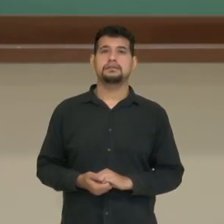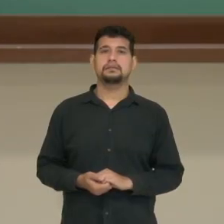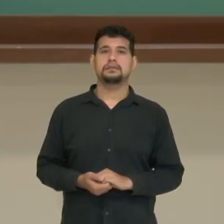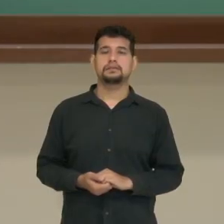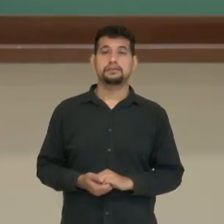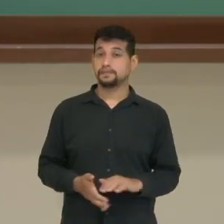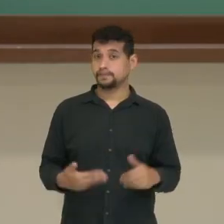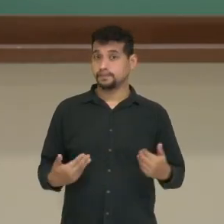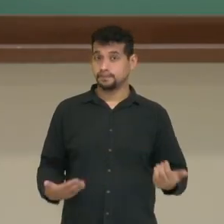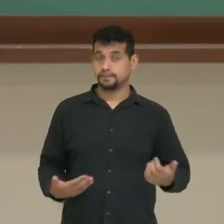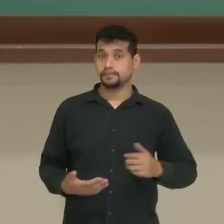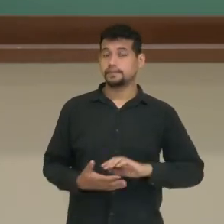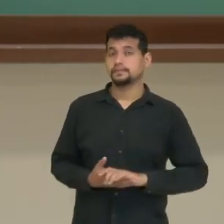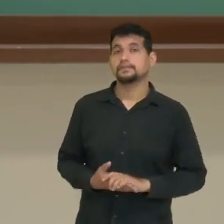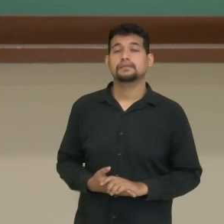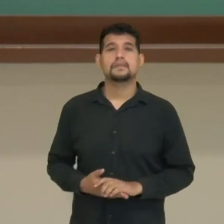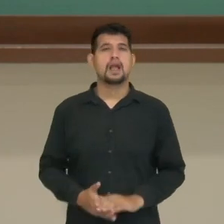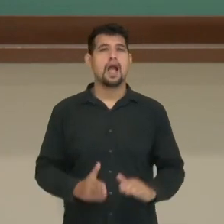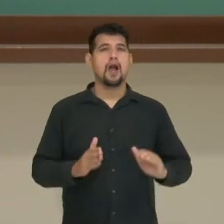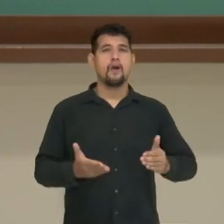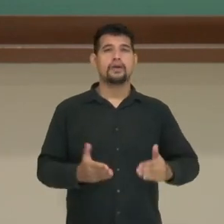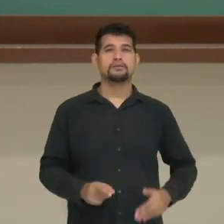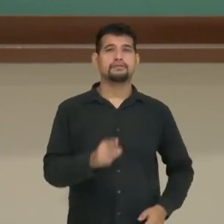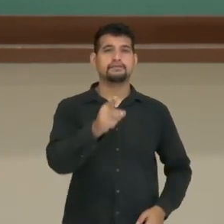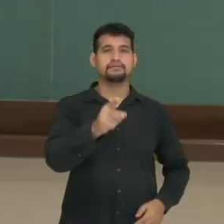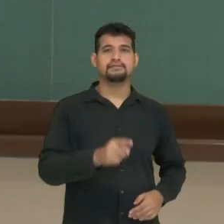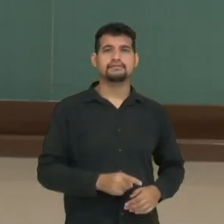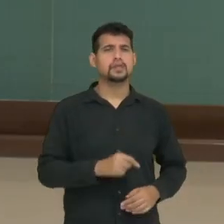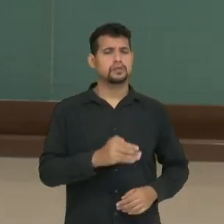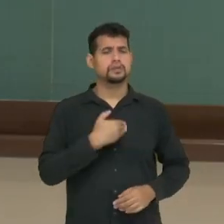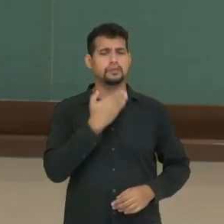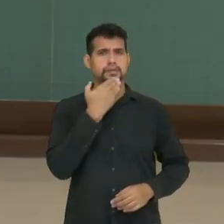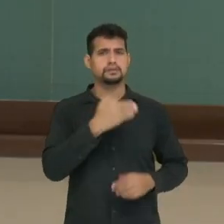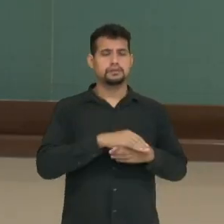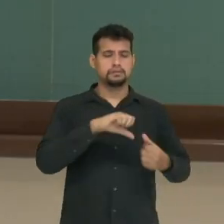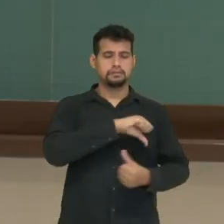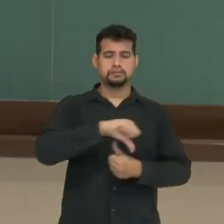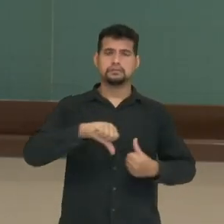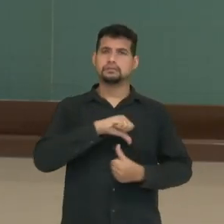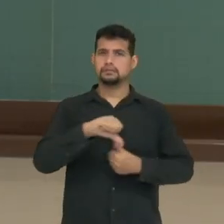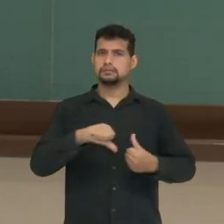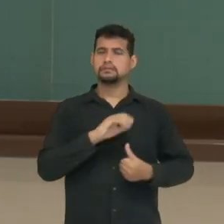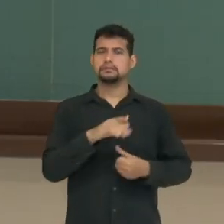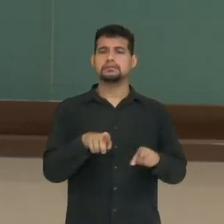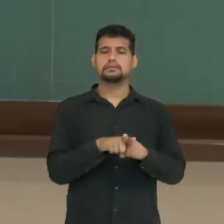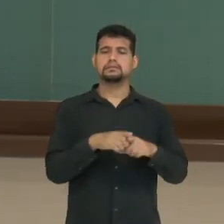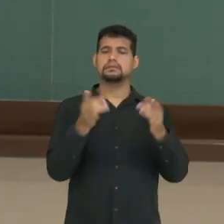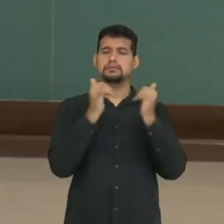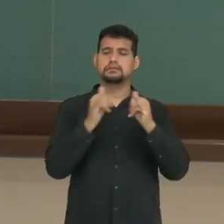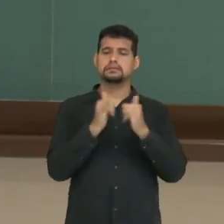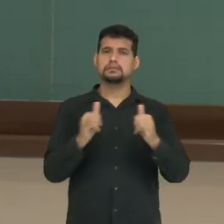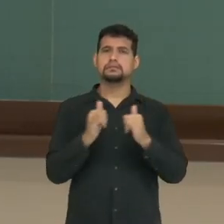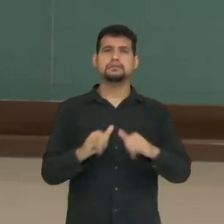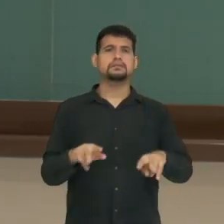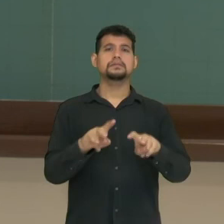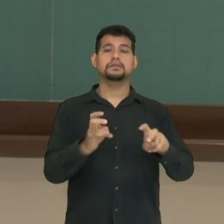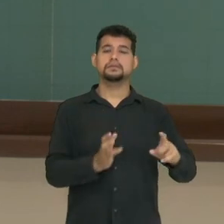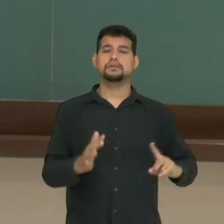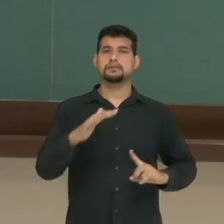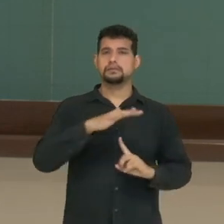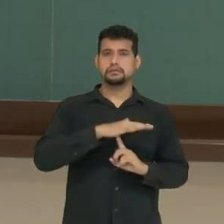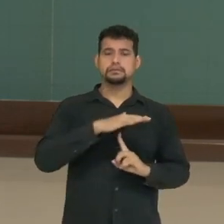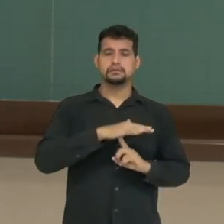Olha só, no Agora é Sua Vez, eu pedi que você atualizasse o editorial com informações sobre o estado do